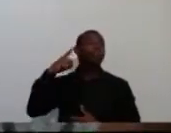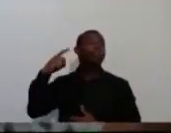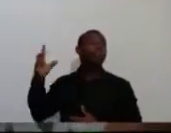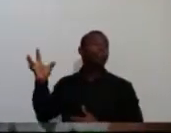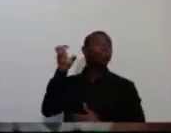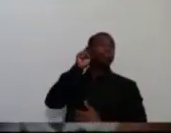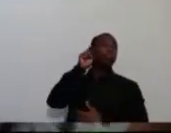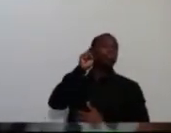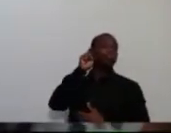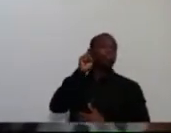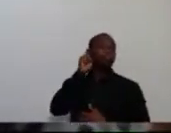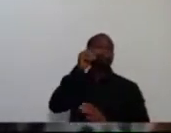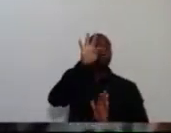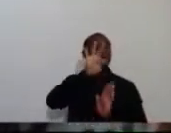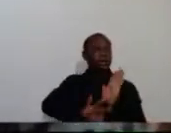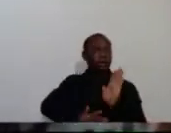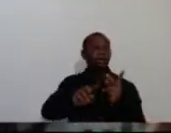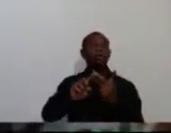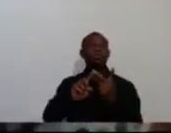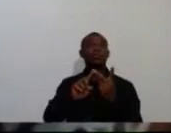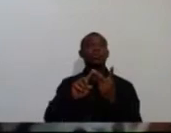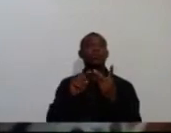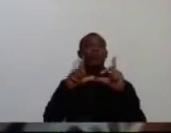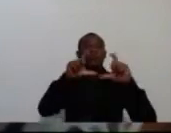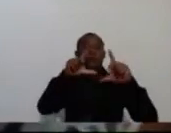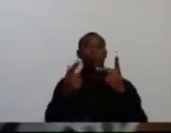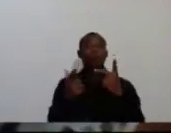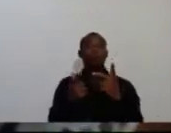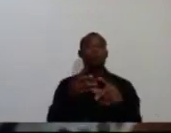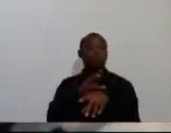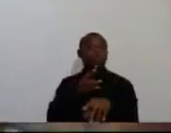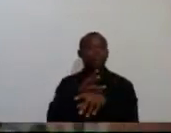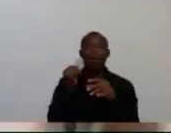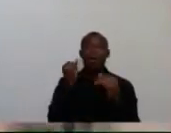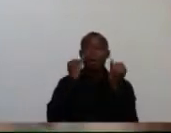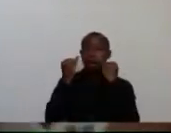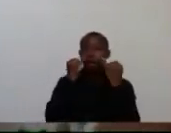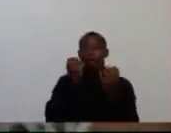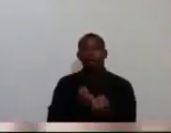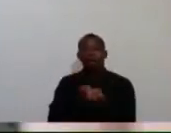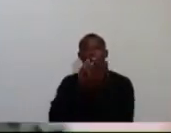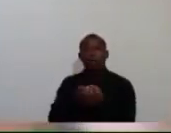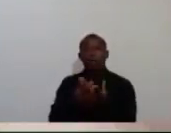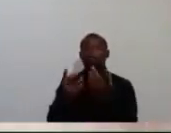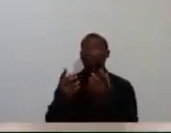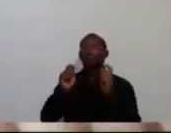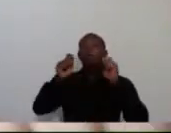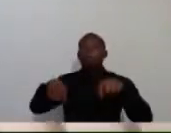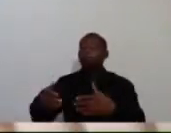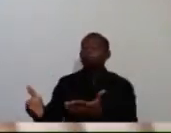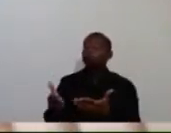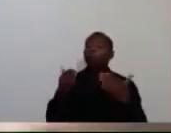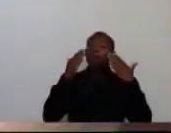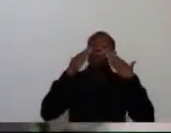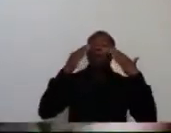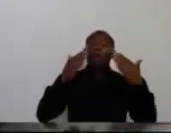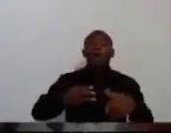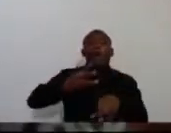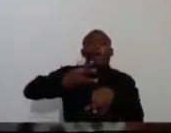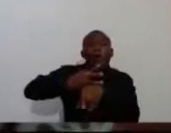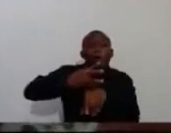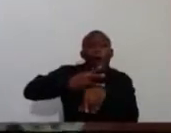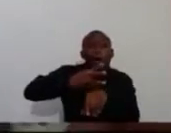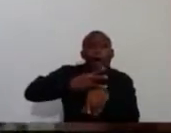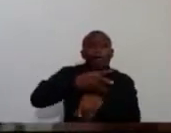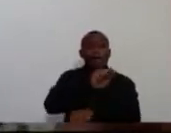uma imagem. Eu posso trazer aqui para vocês um WhatsApp, né? Uma conversa minha no WhatsApp com alguém. Percebo